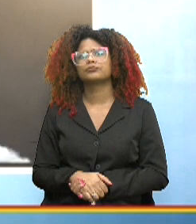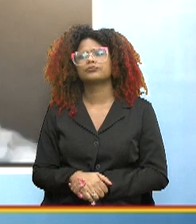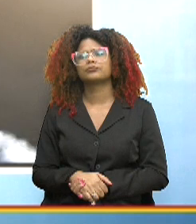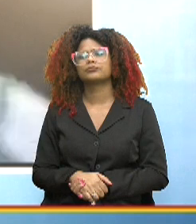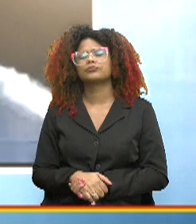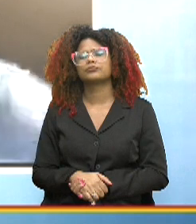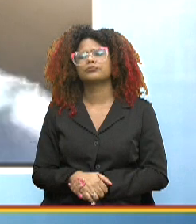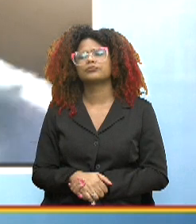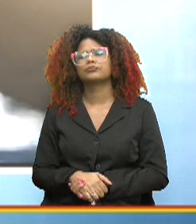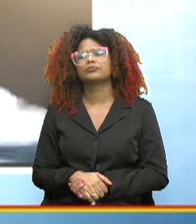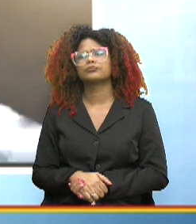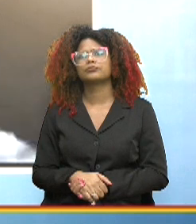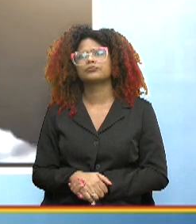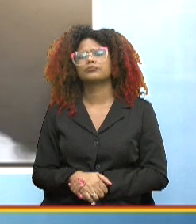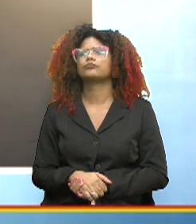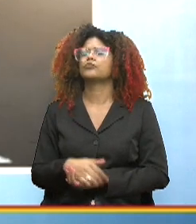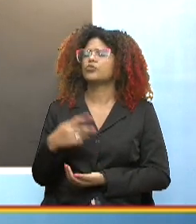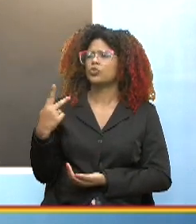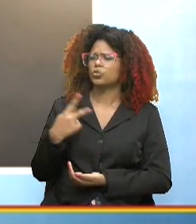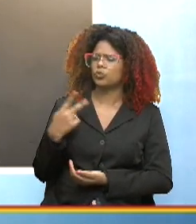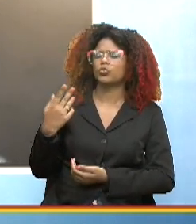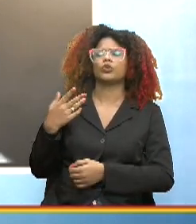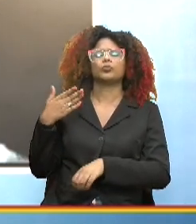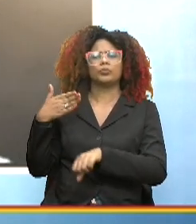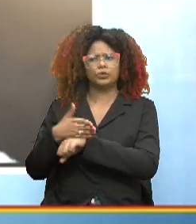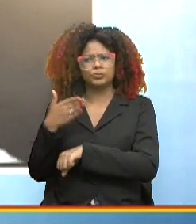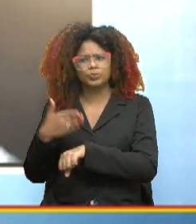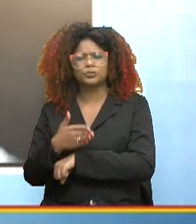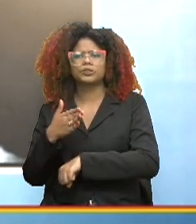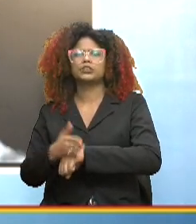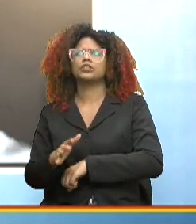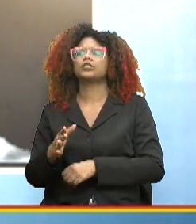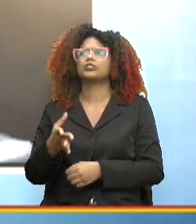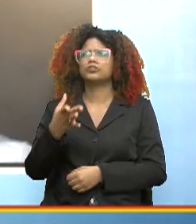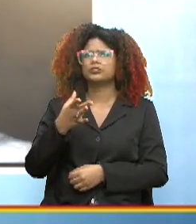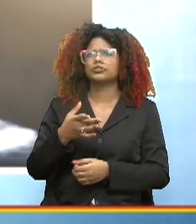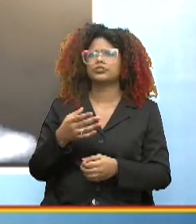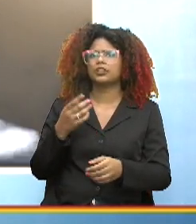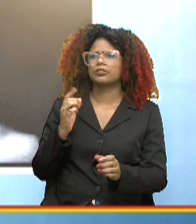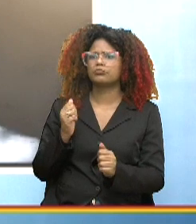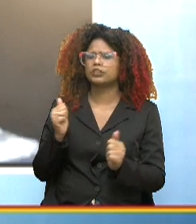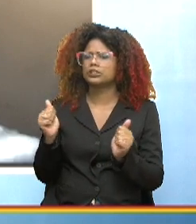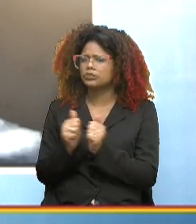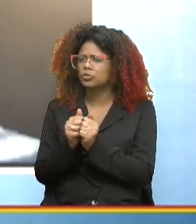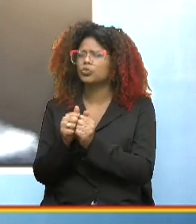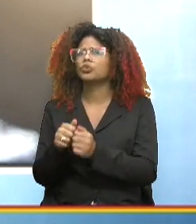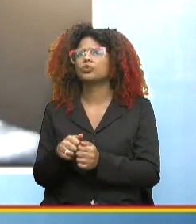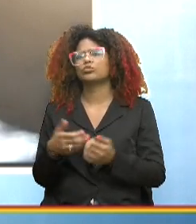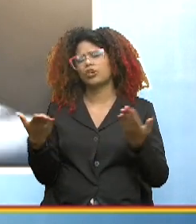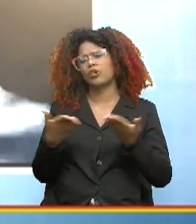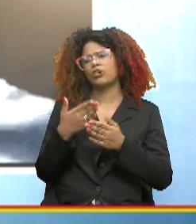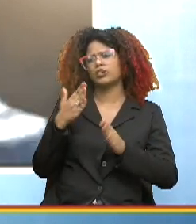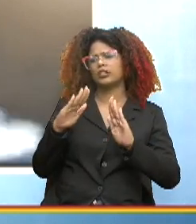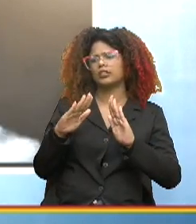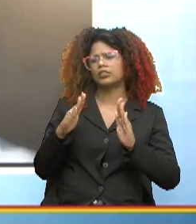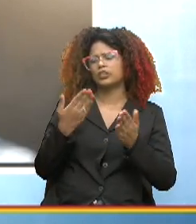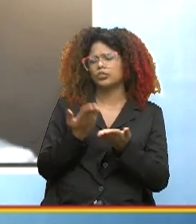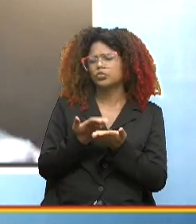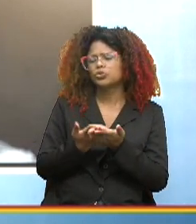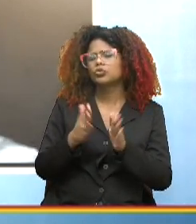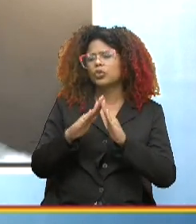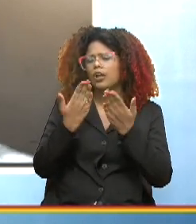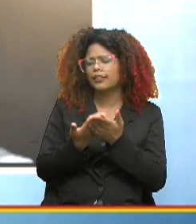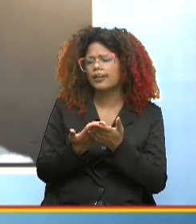atuação né a gente é pai presente bastante agora estão estudando na escola particular mas né não